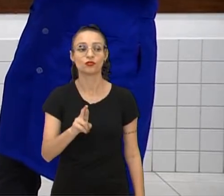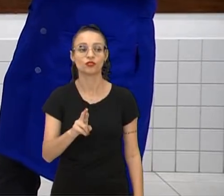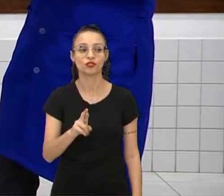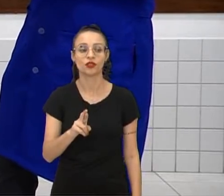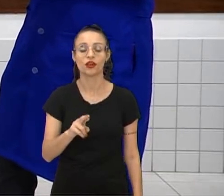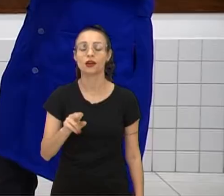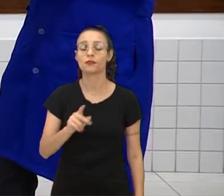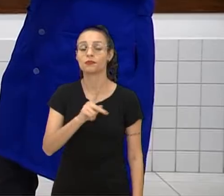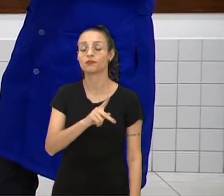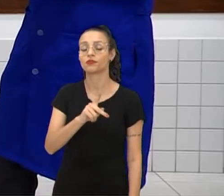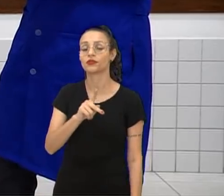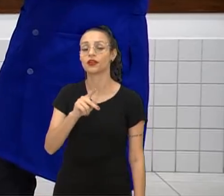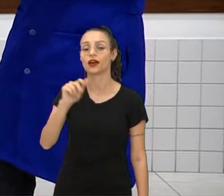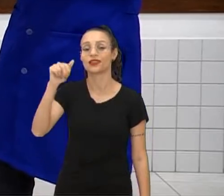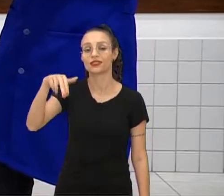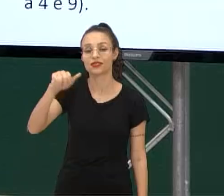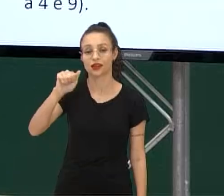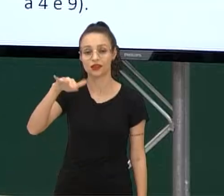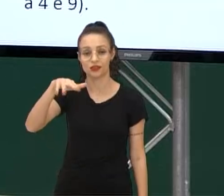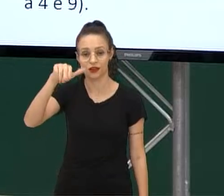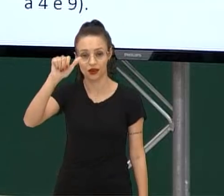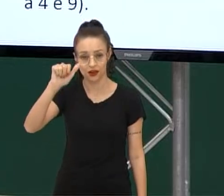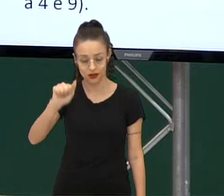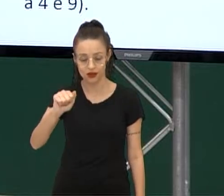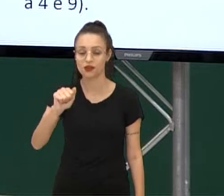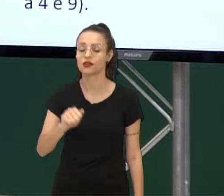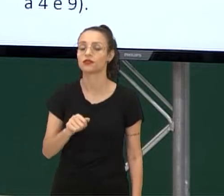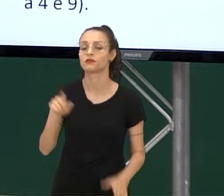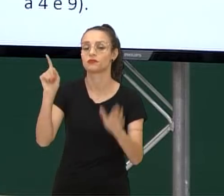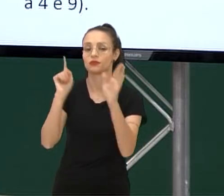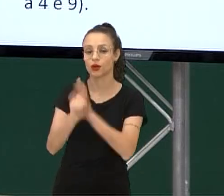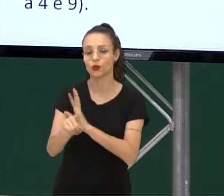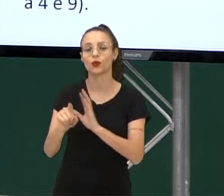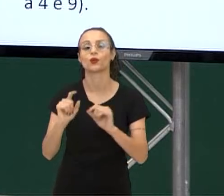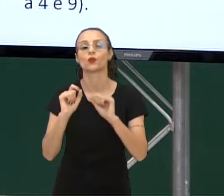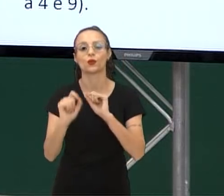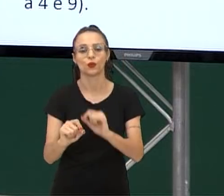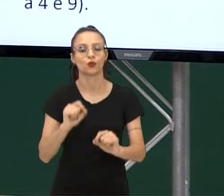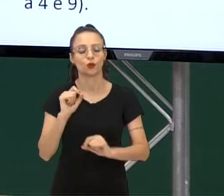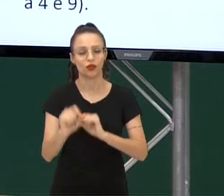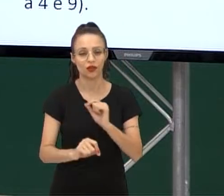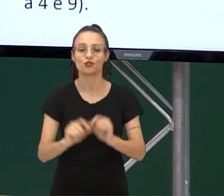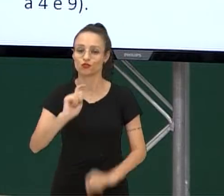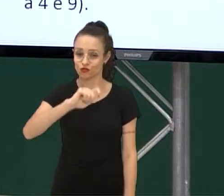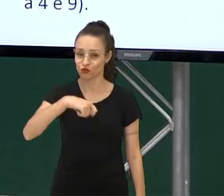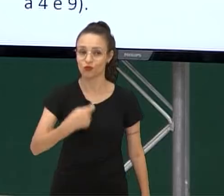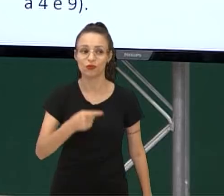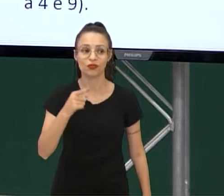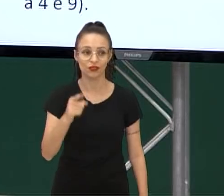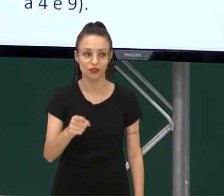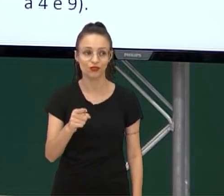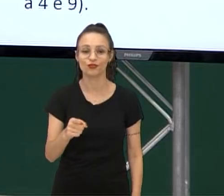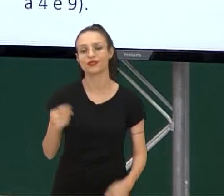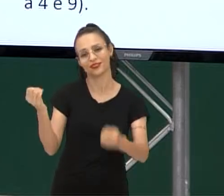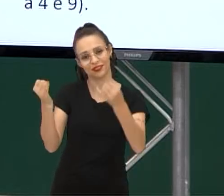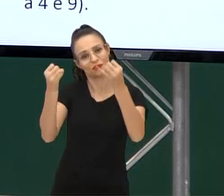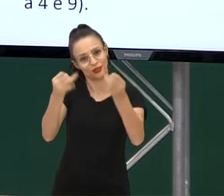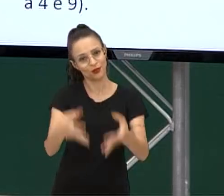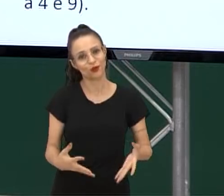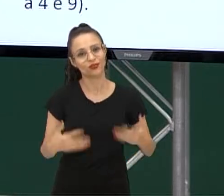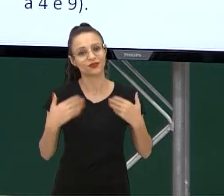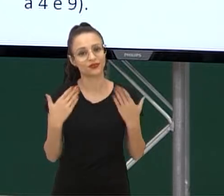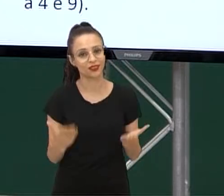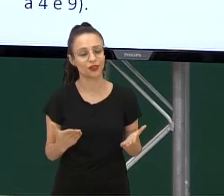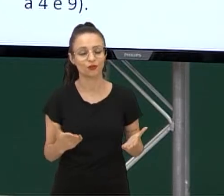da Nayara Carolina do Colégio Estadual Tiradentes de Cafezal do Sul, que ela perguntava justamente o que o professor acabou de explicar.